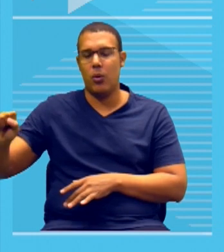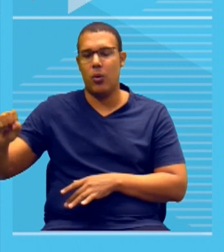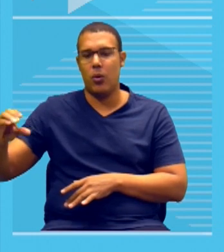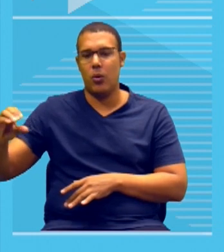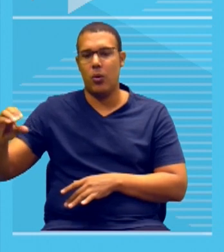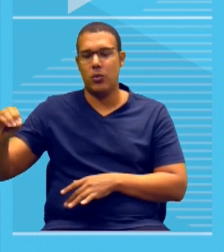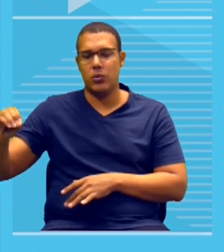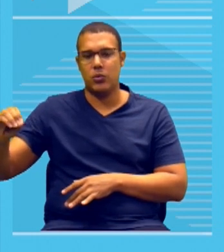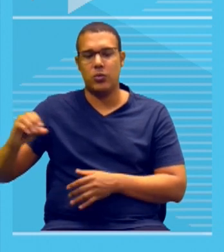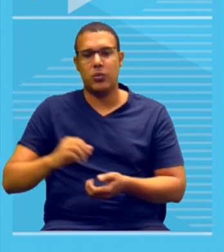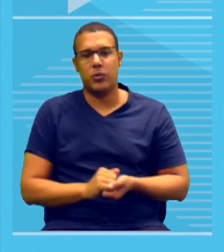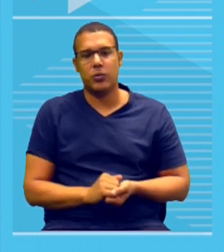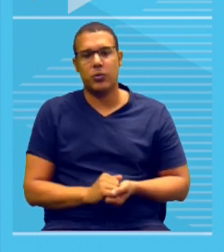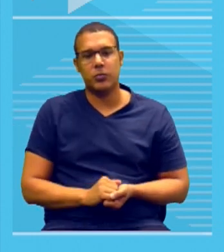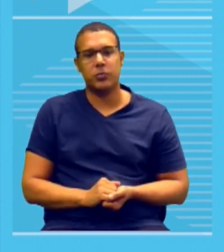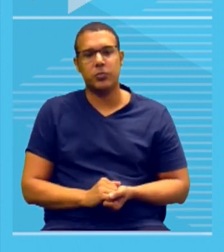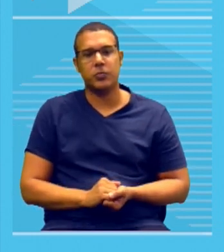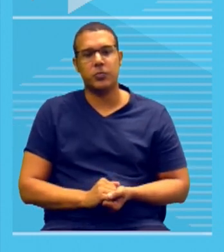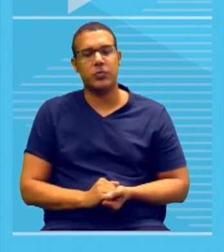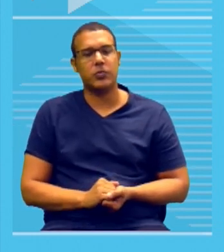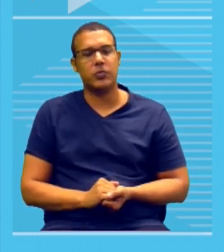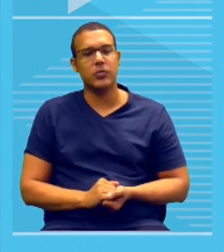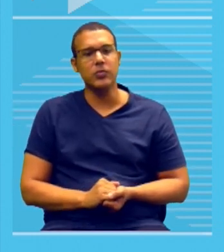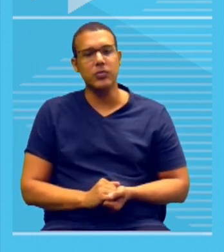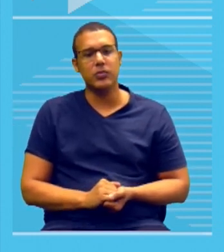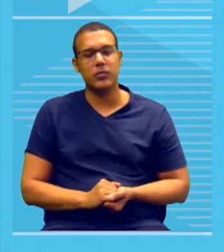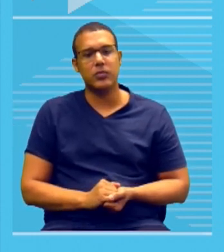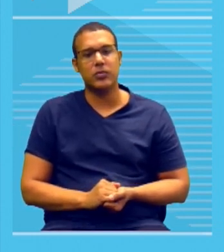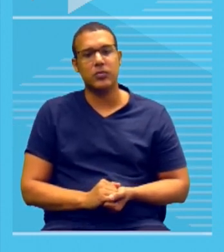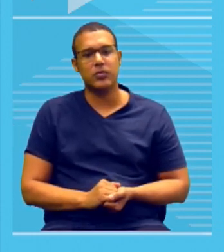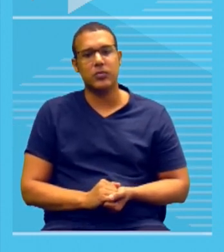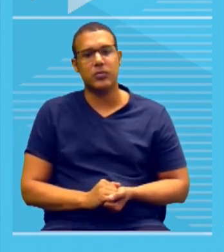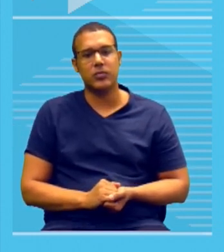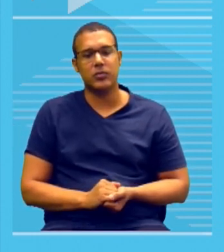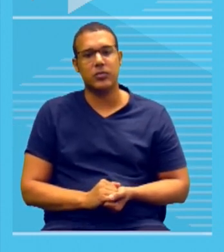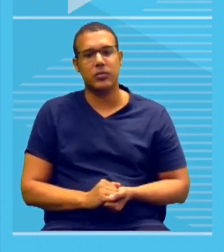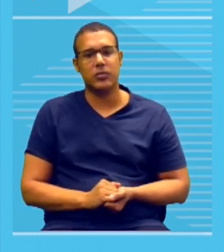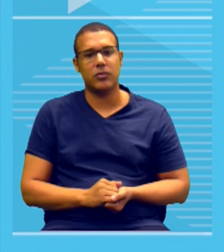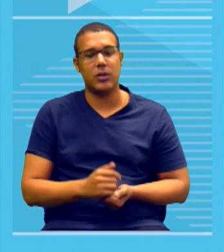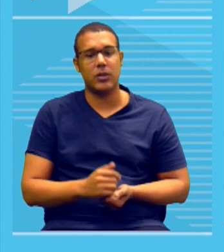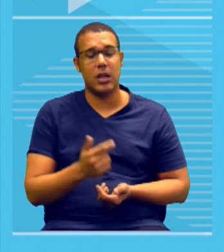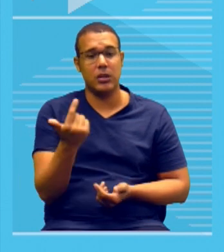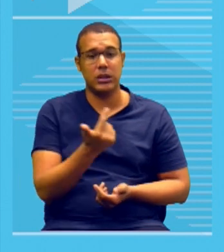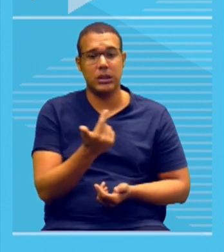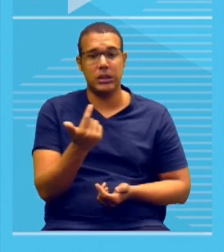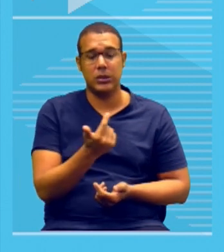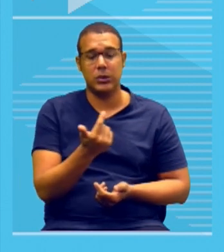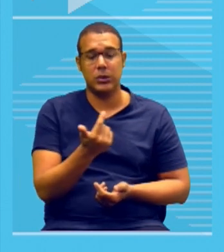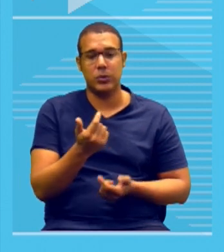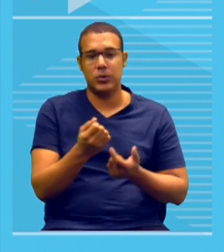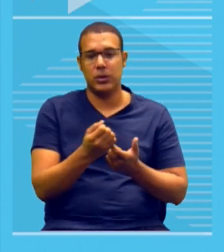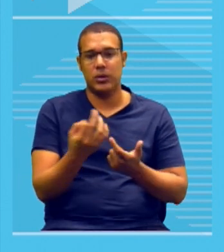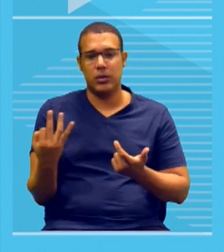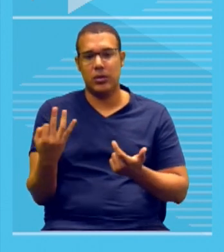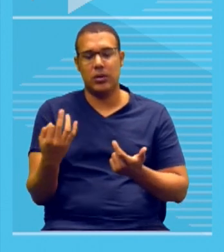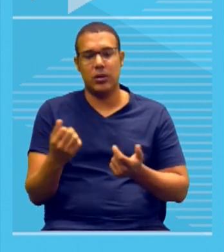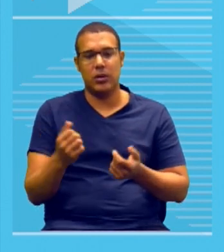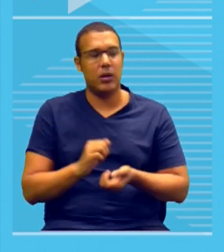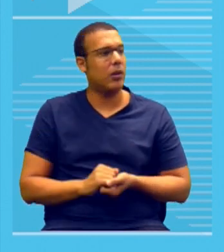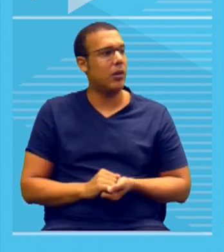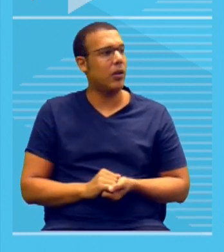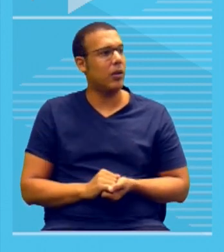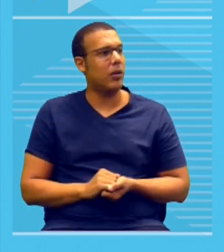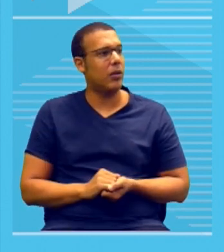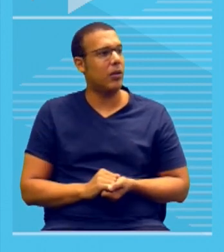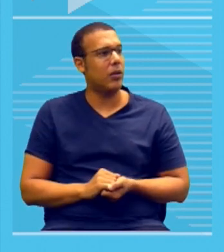são os tônicos nós e conosco na segunda pessoa do plural o vos